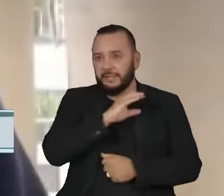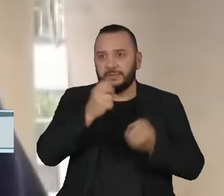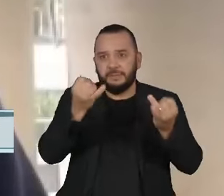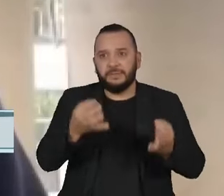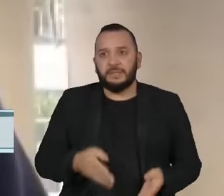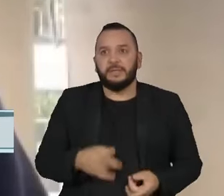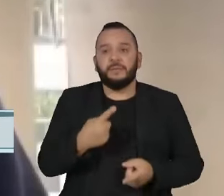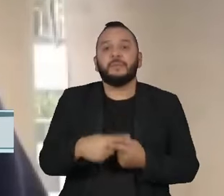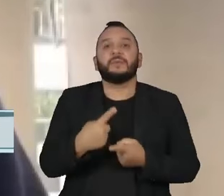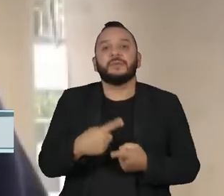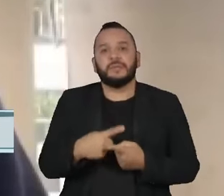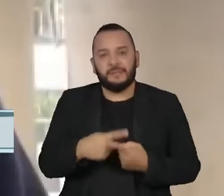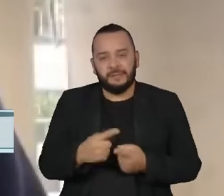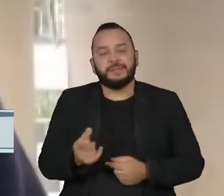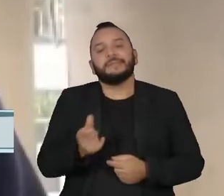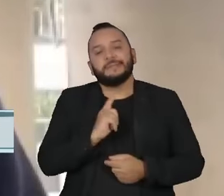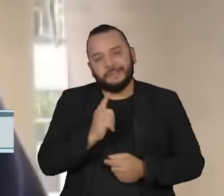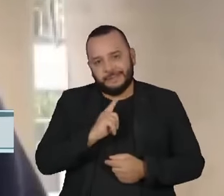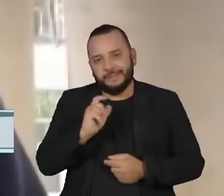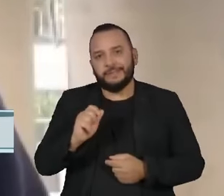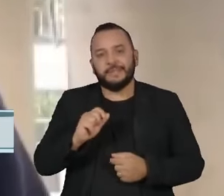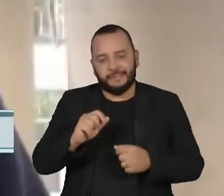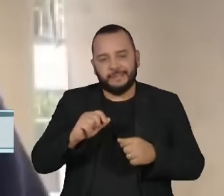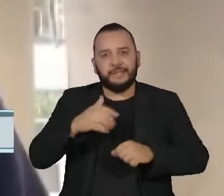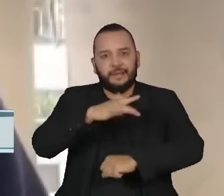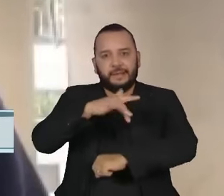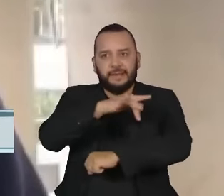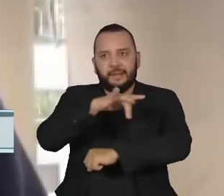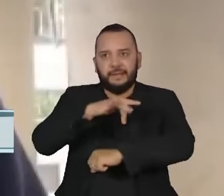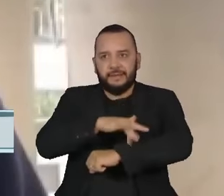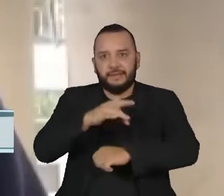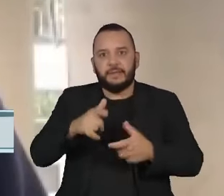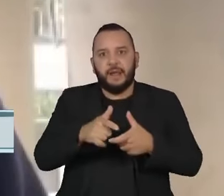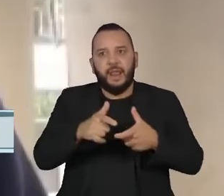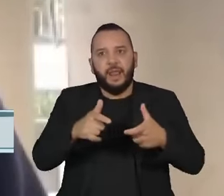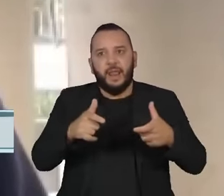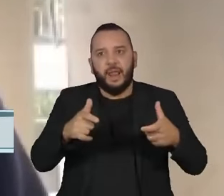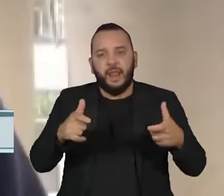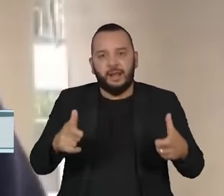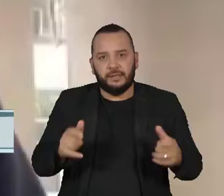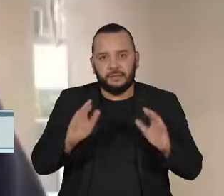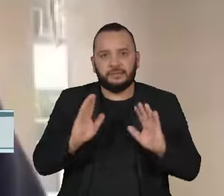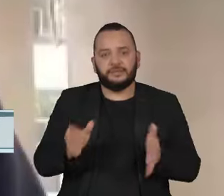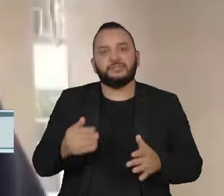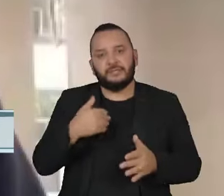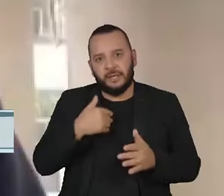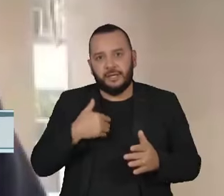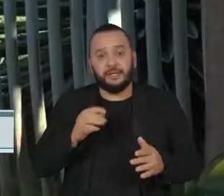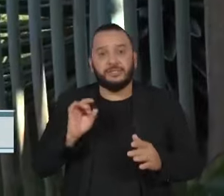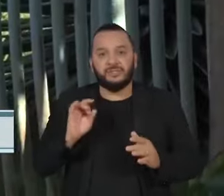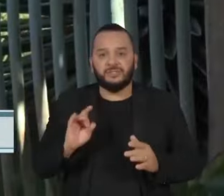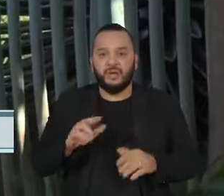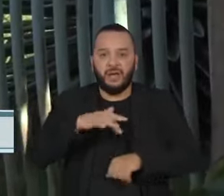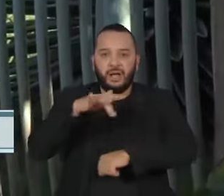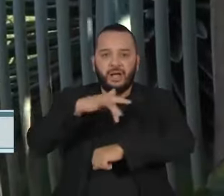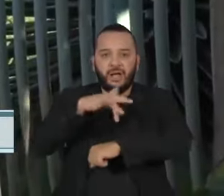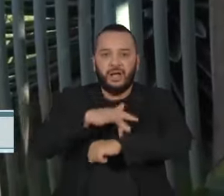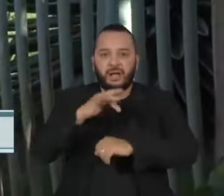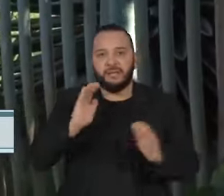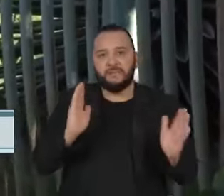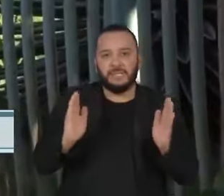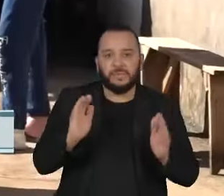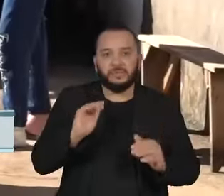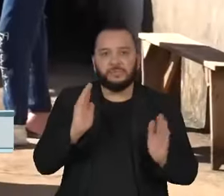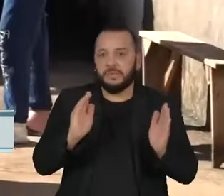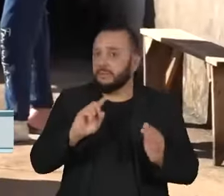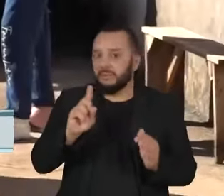a persistência do alto número de casos de dengue e a perda dessa característica da sazonalidade da doença. A gente precisa lembrar